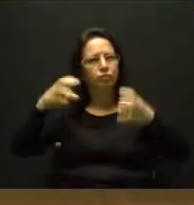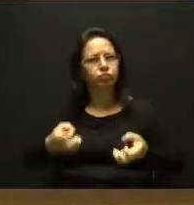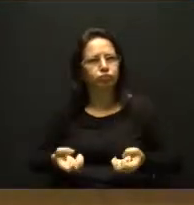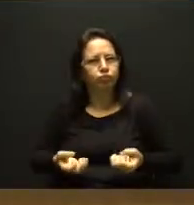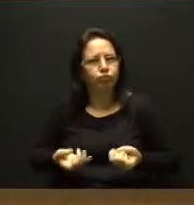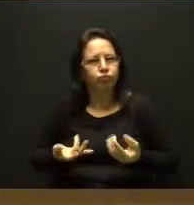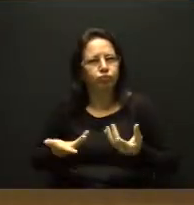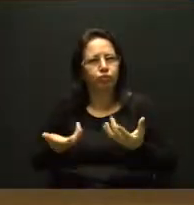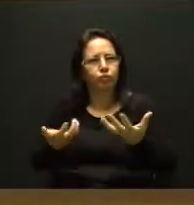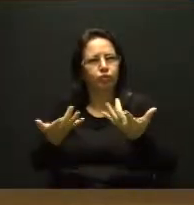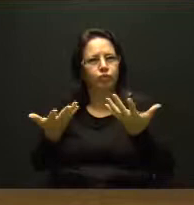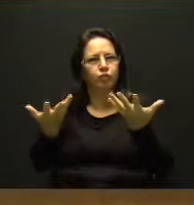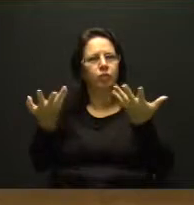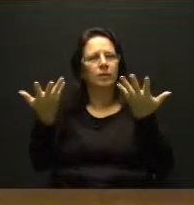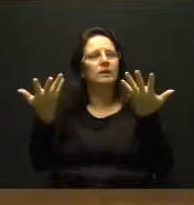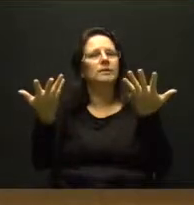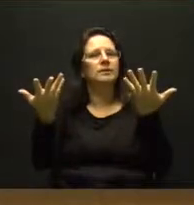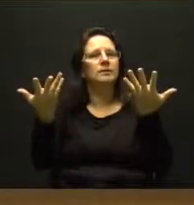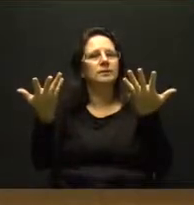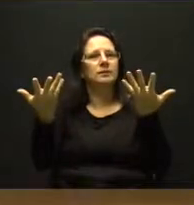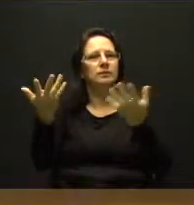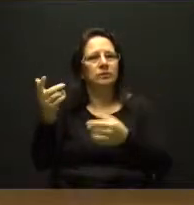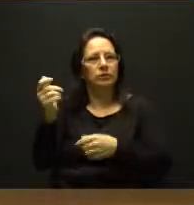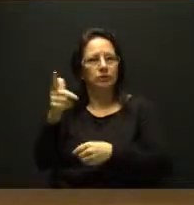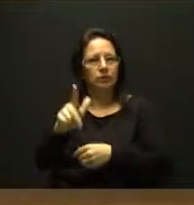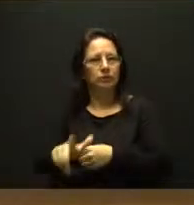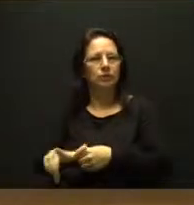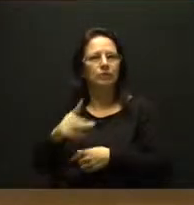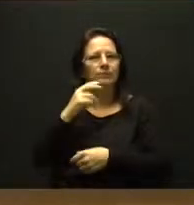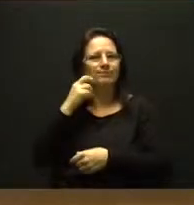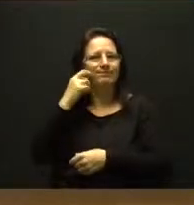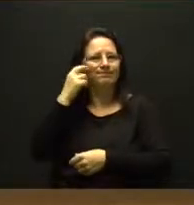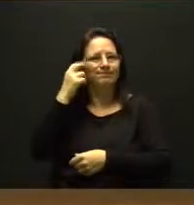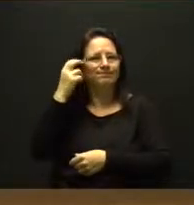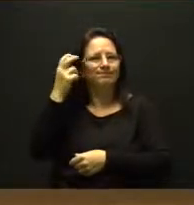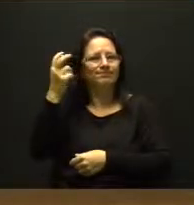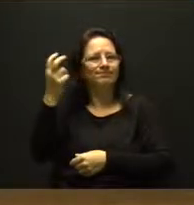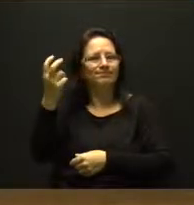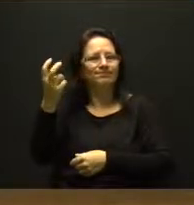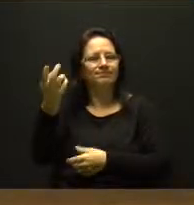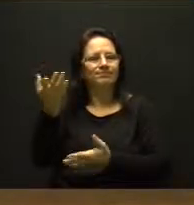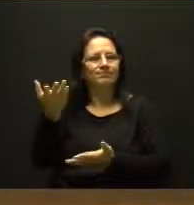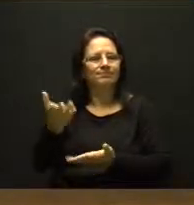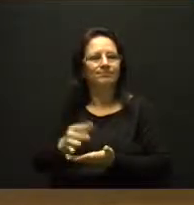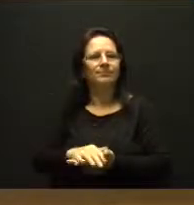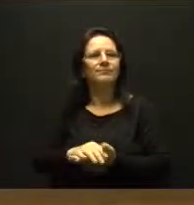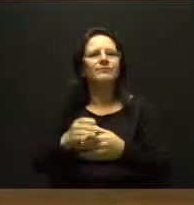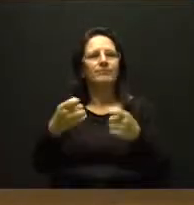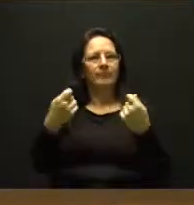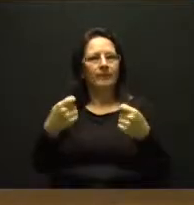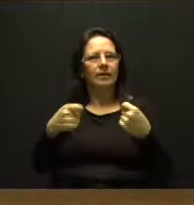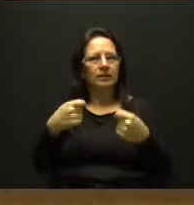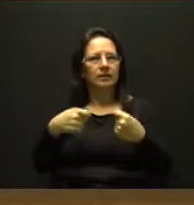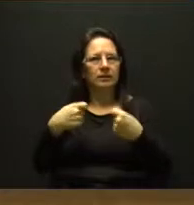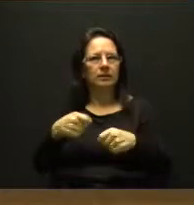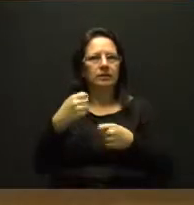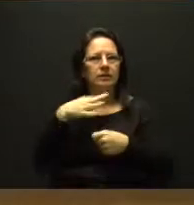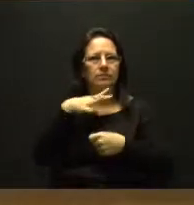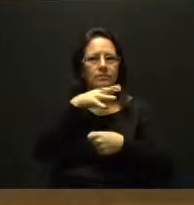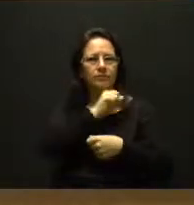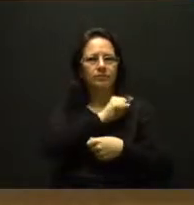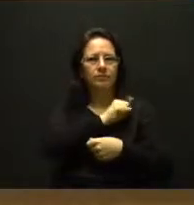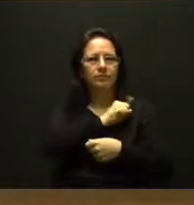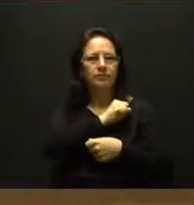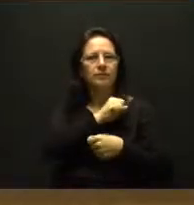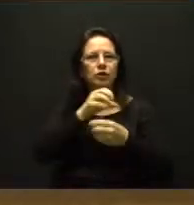cresce novamente está lá é vergonhoso aqui os senhores então precisamos urgentemente de